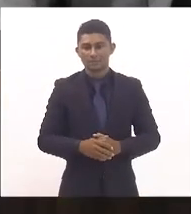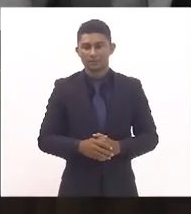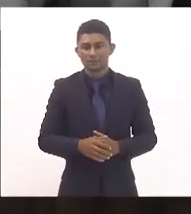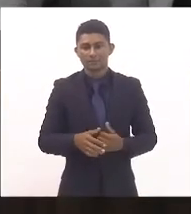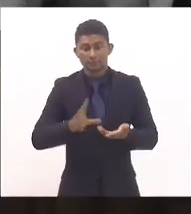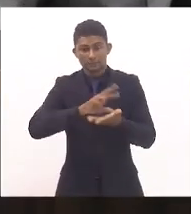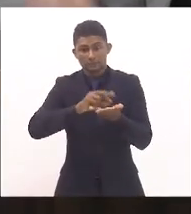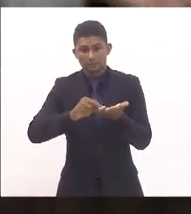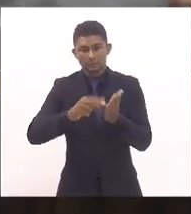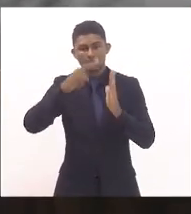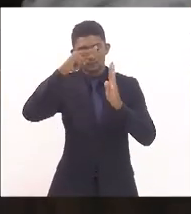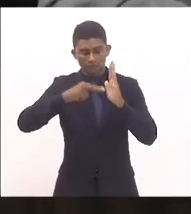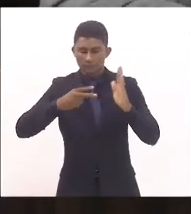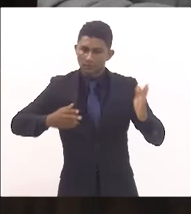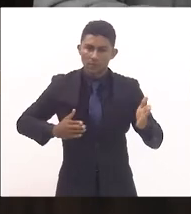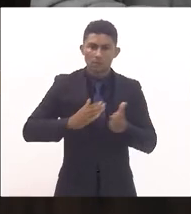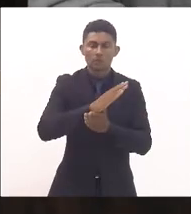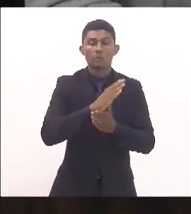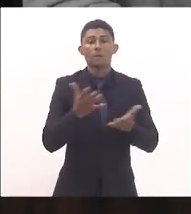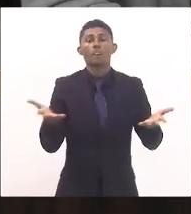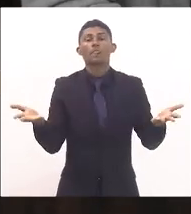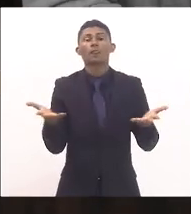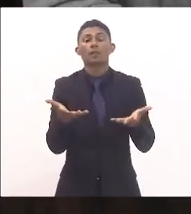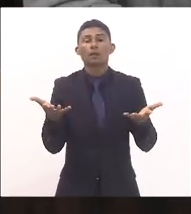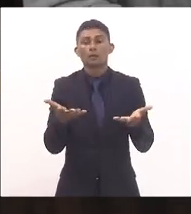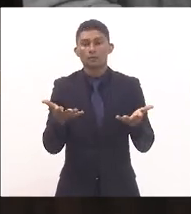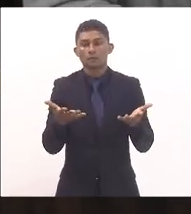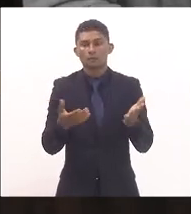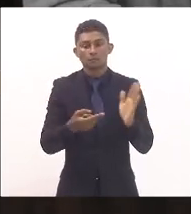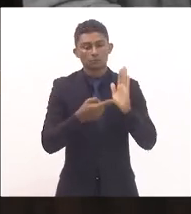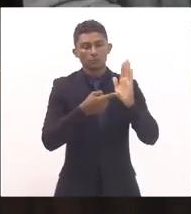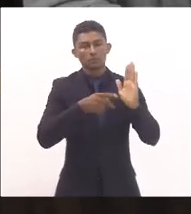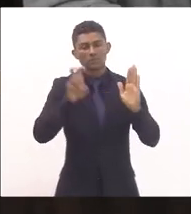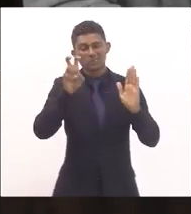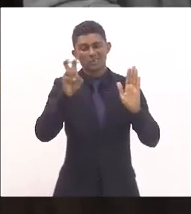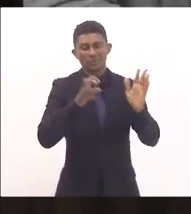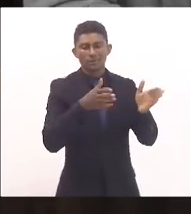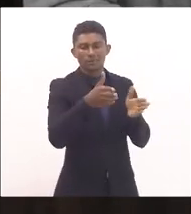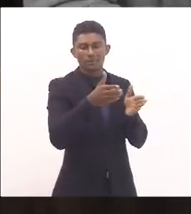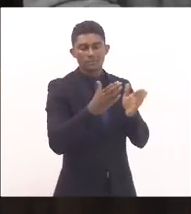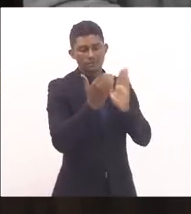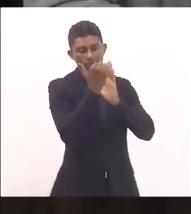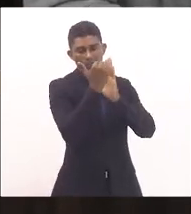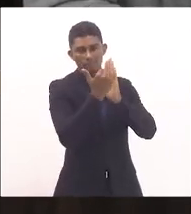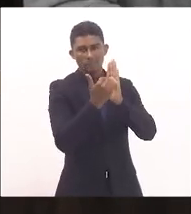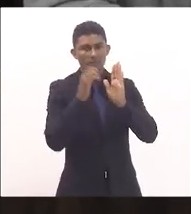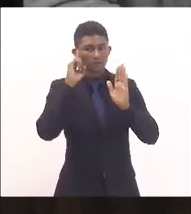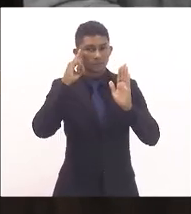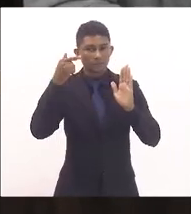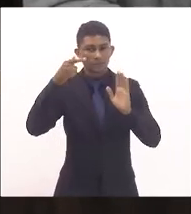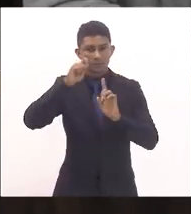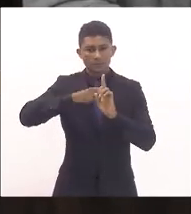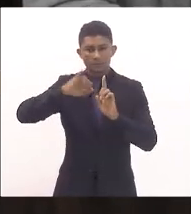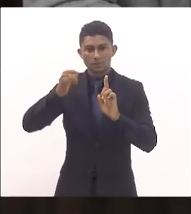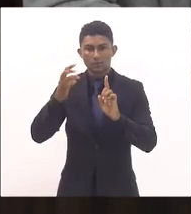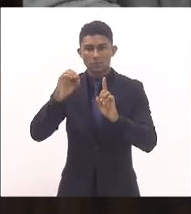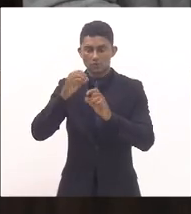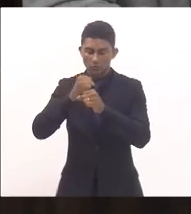Lida e aprovada a ata, passa-se a ordem da quinta sessão extraordinária do dia 7 de junho